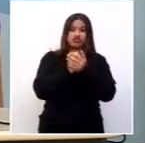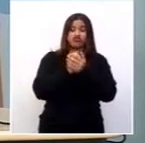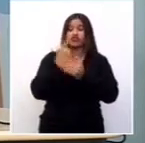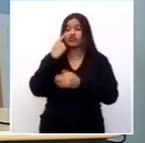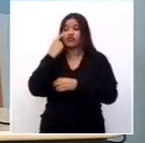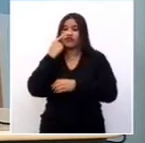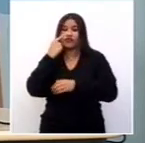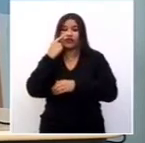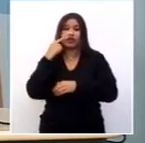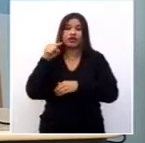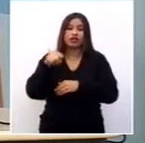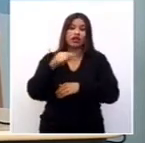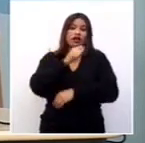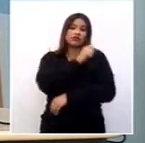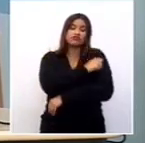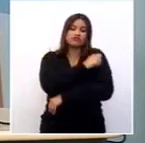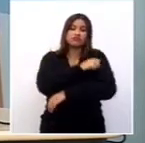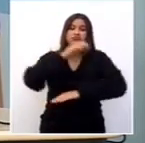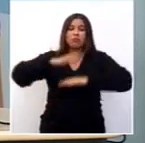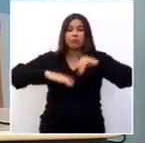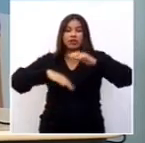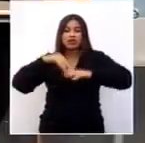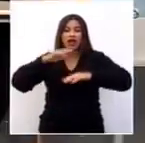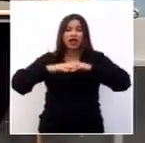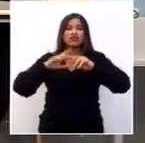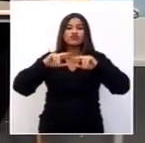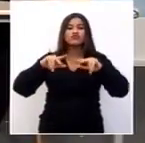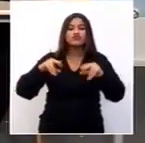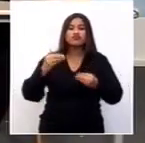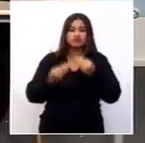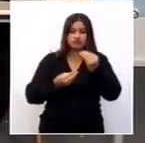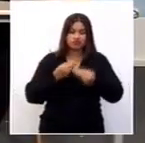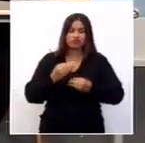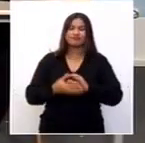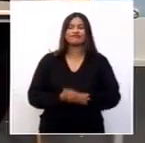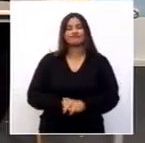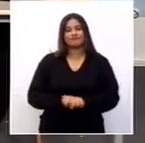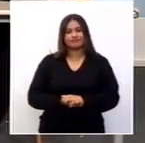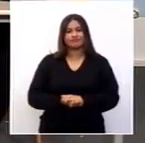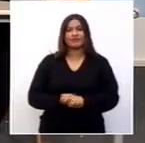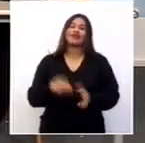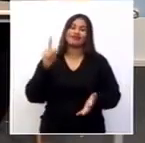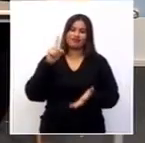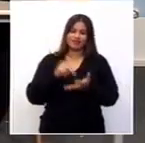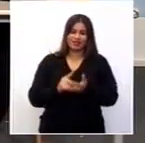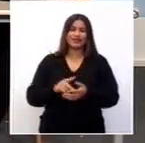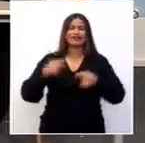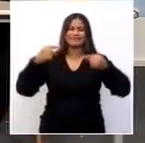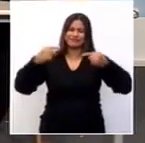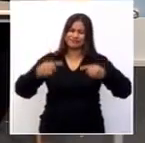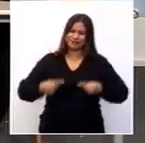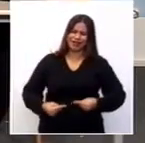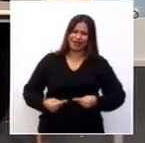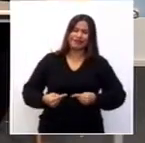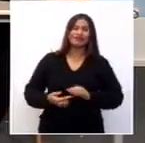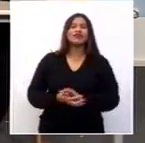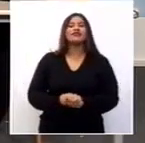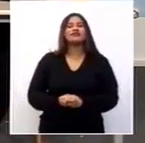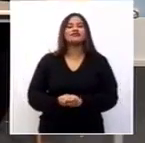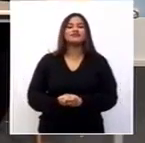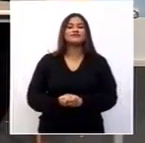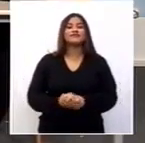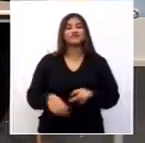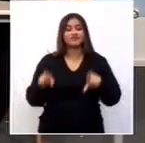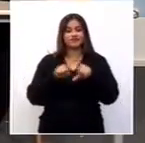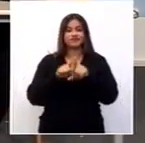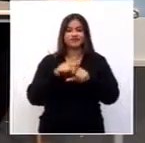de habilidades e competências. É realmente um desafio, né, Letícia? É importante dizer também